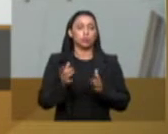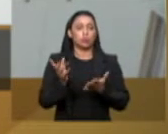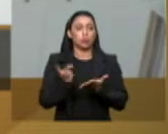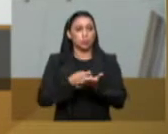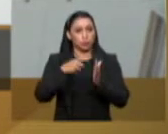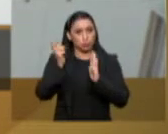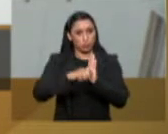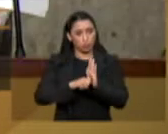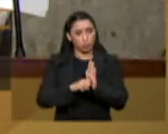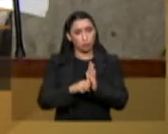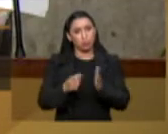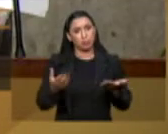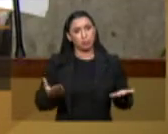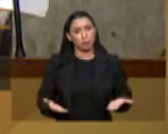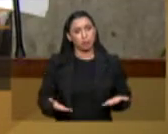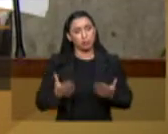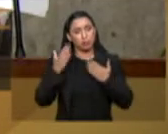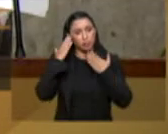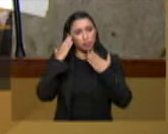obrigado.